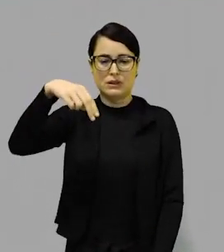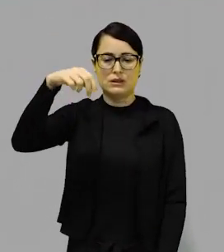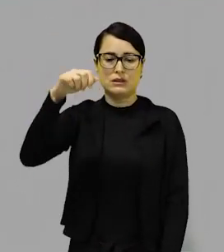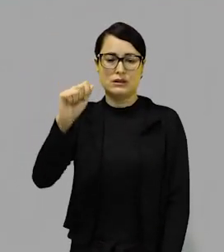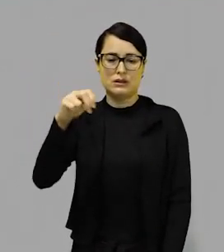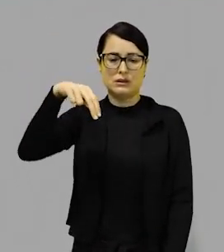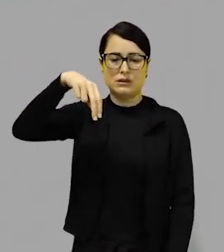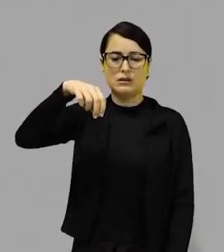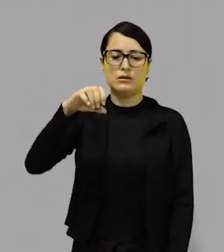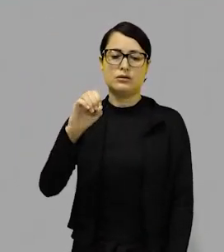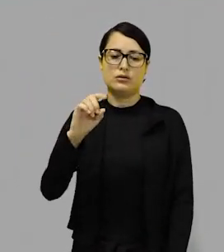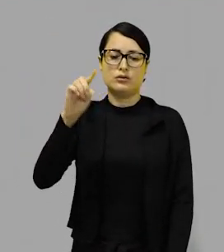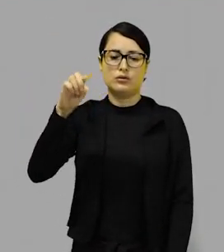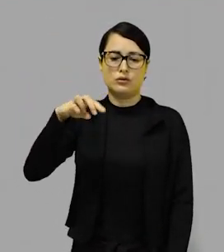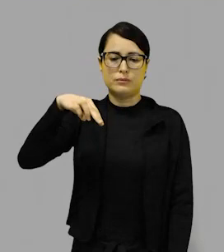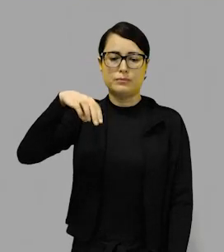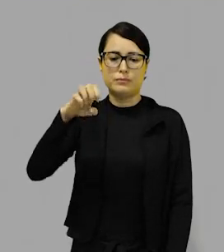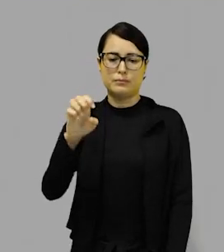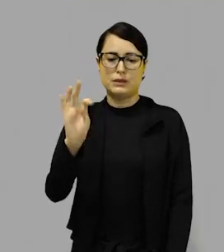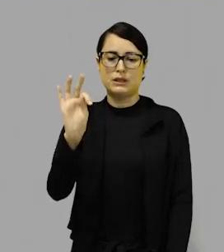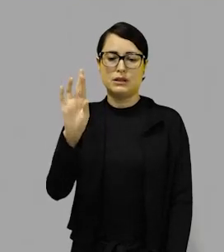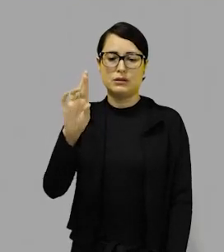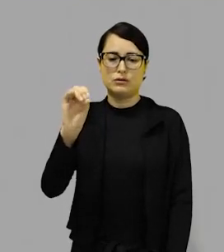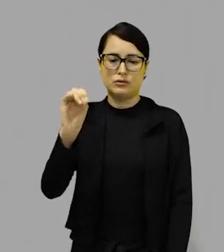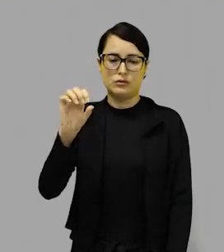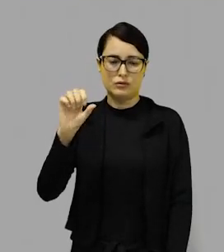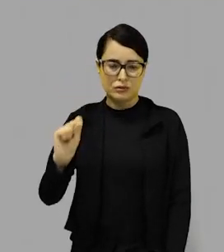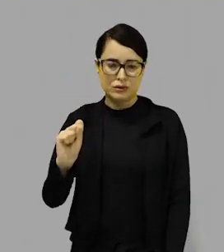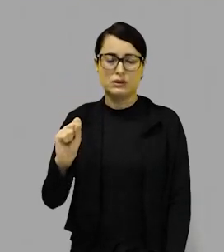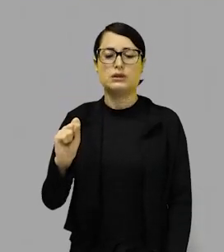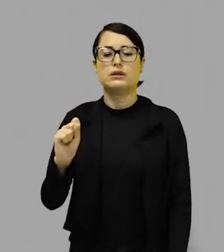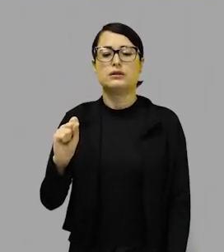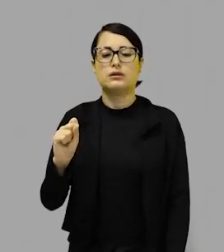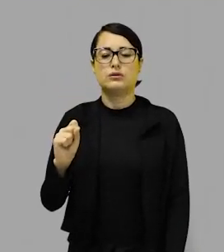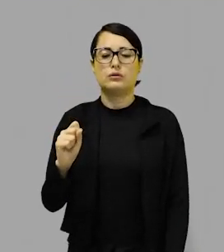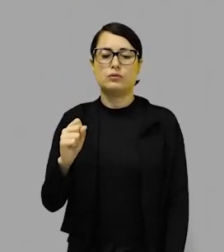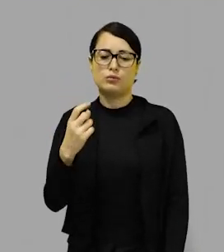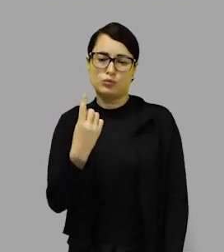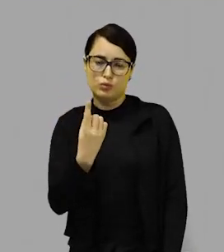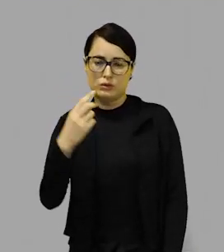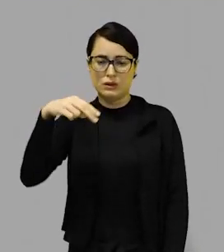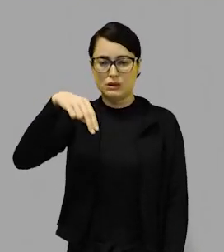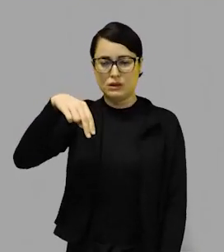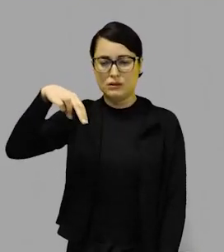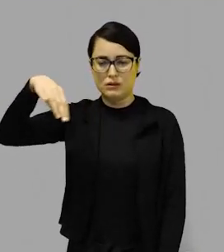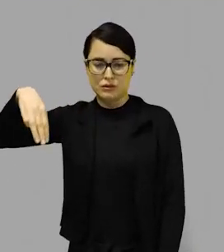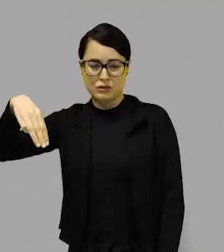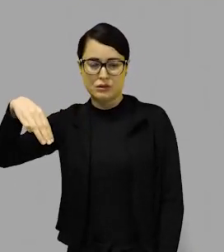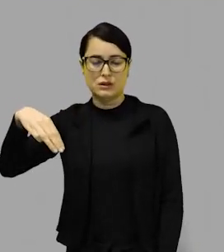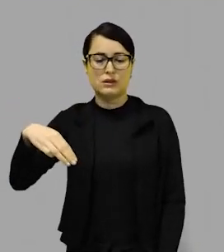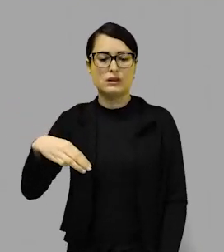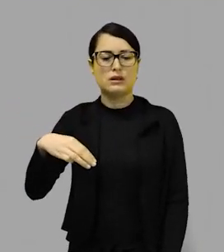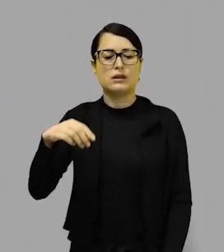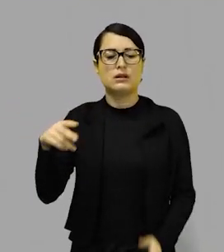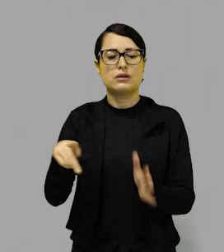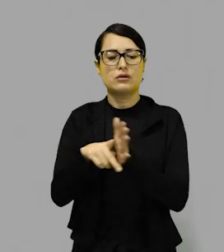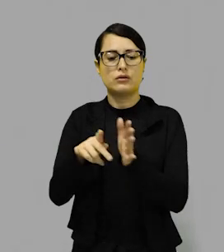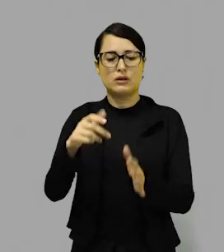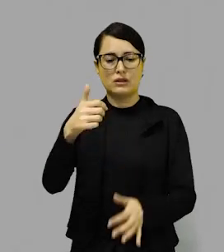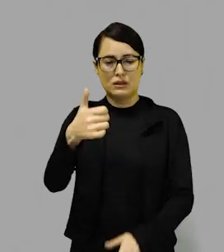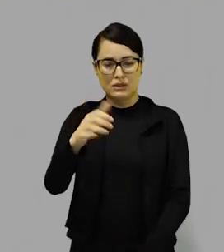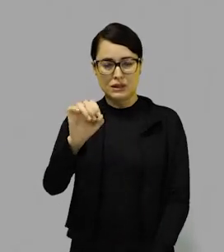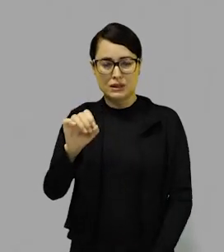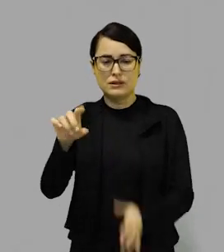é essa unidade de nanômetro, olha só. Um nanômetro corresponde a 10 elevado a